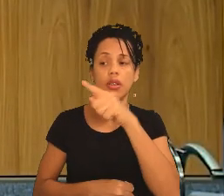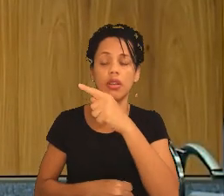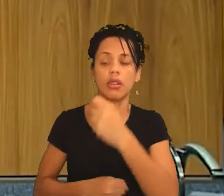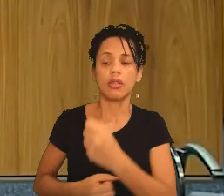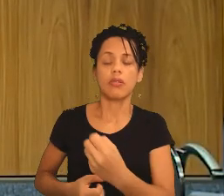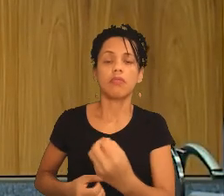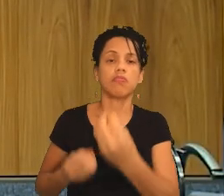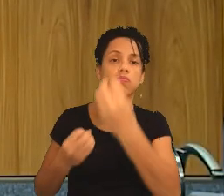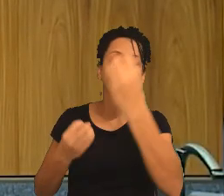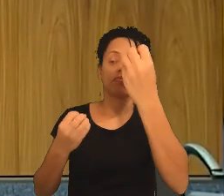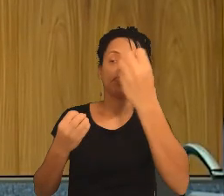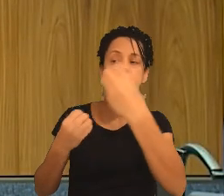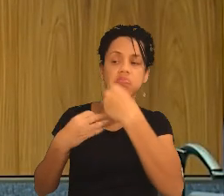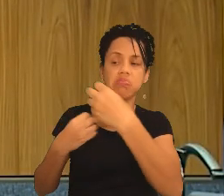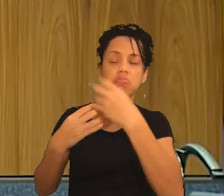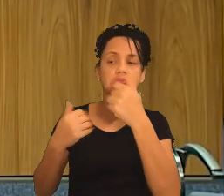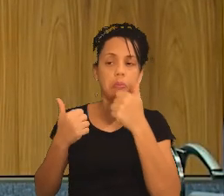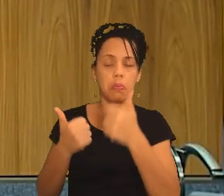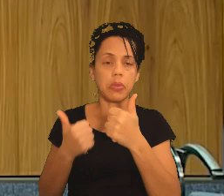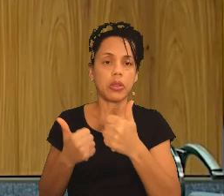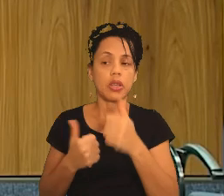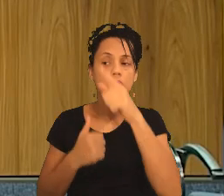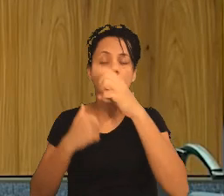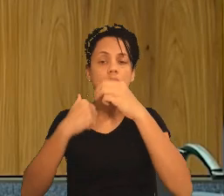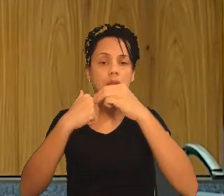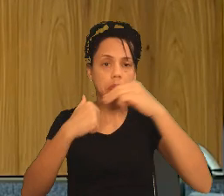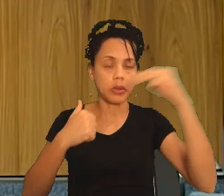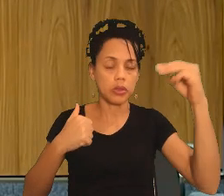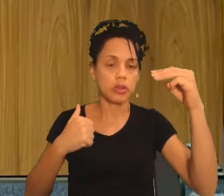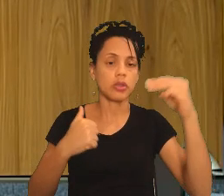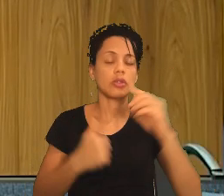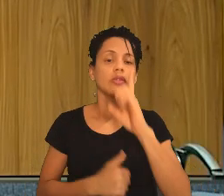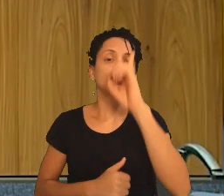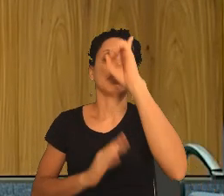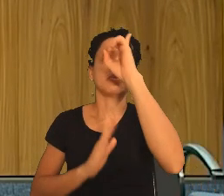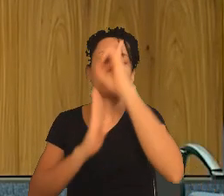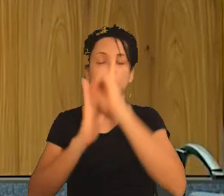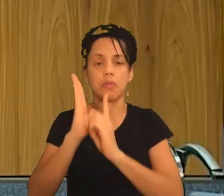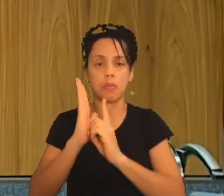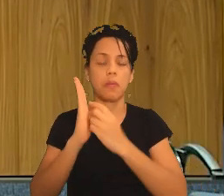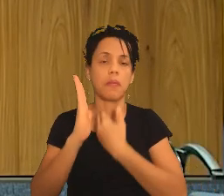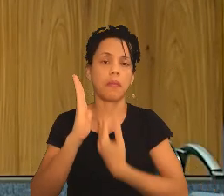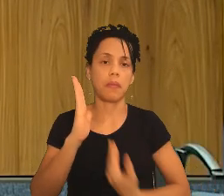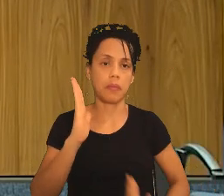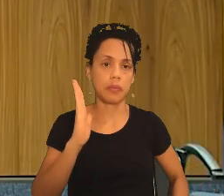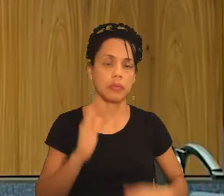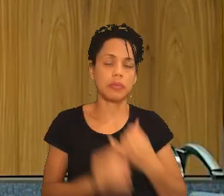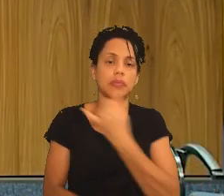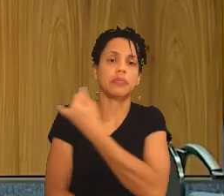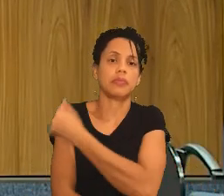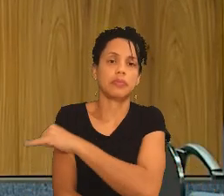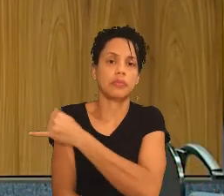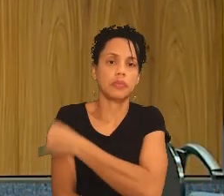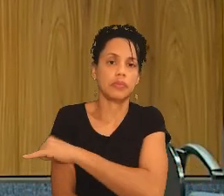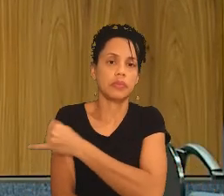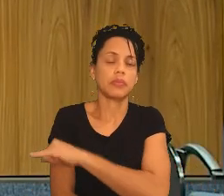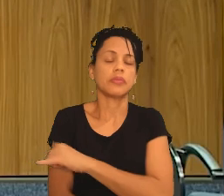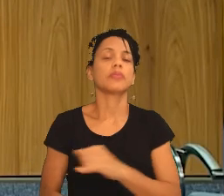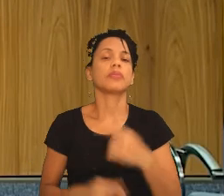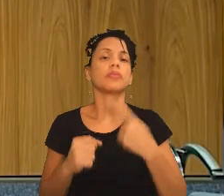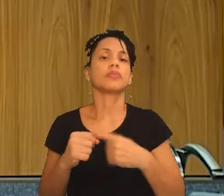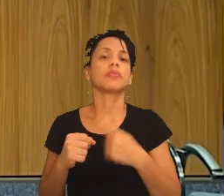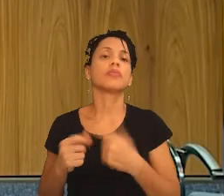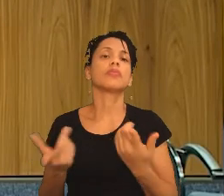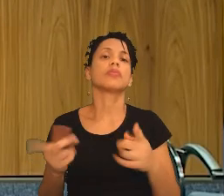Júlio foi meu colega no Ministério Público durante muitos anos e sempre foi uma inspiração para todos que convivem